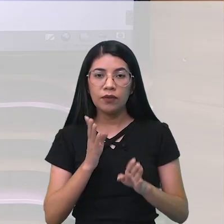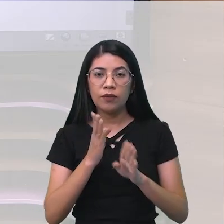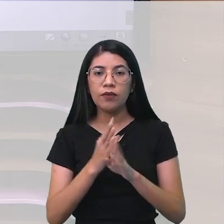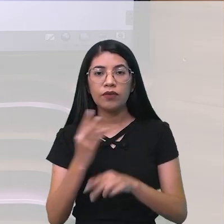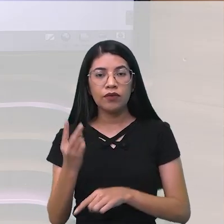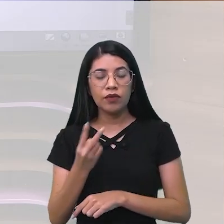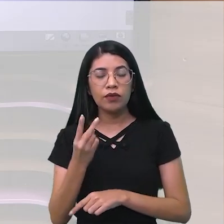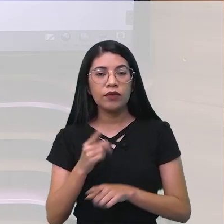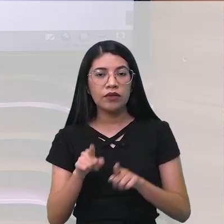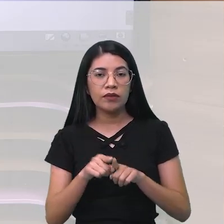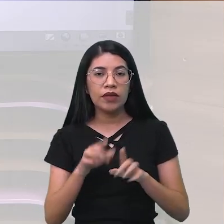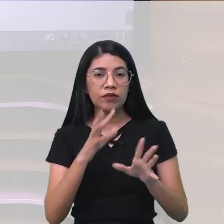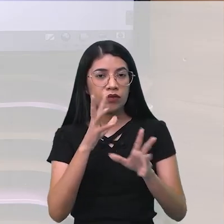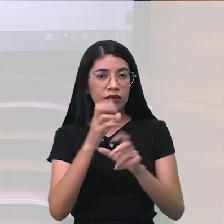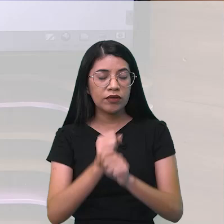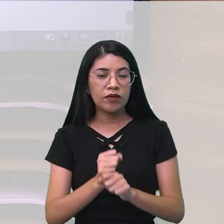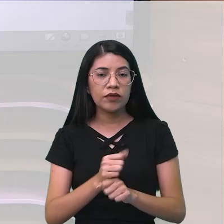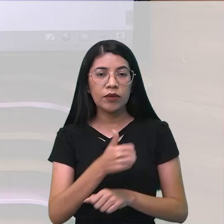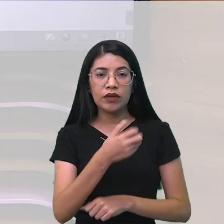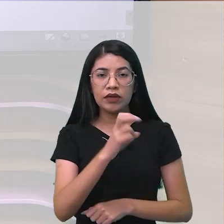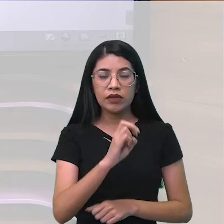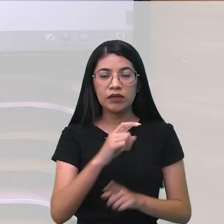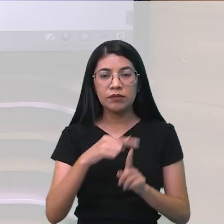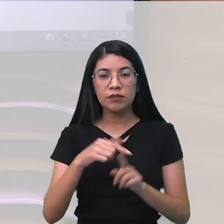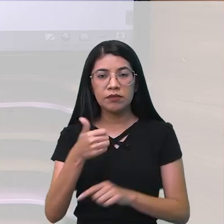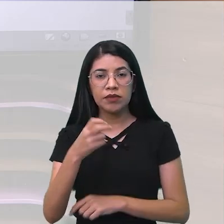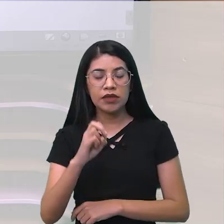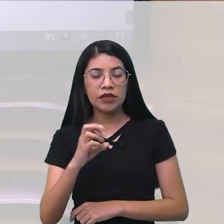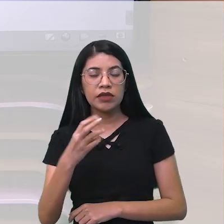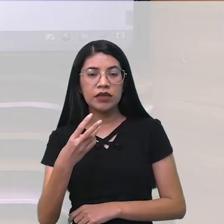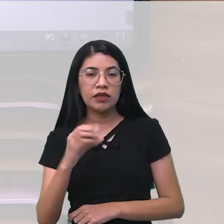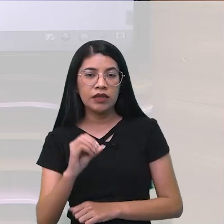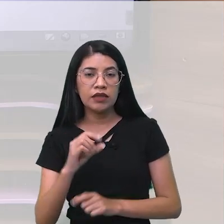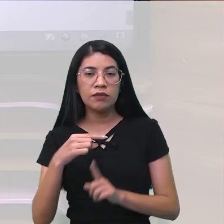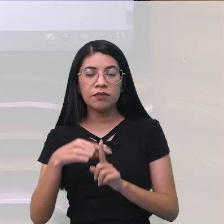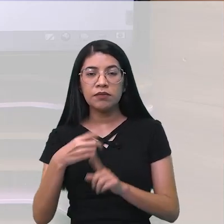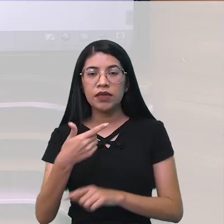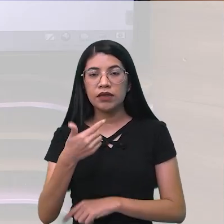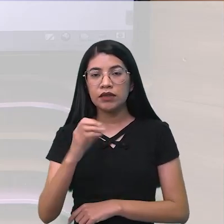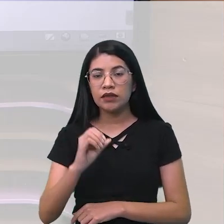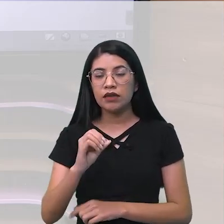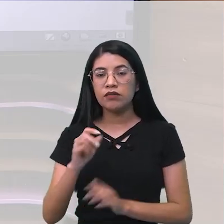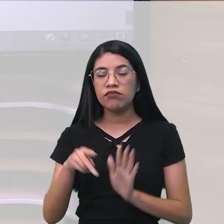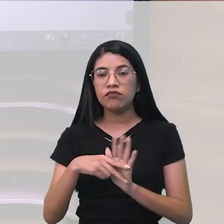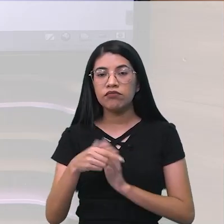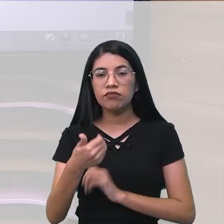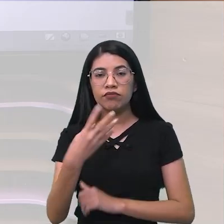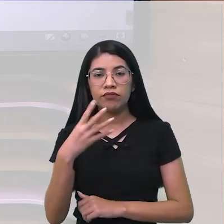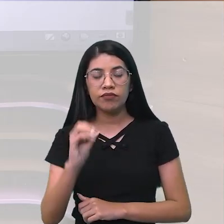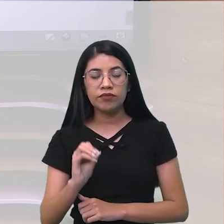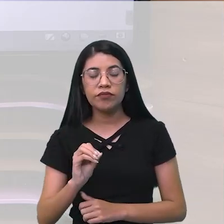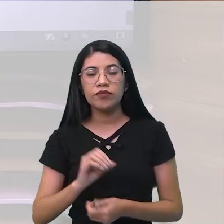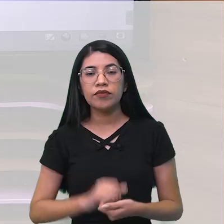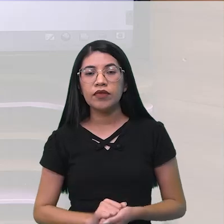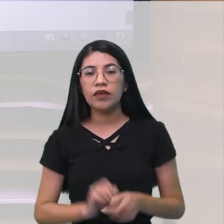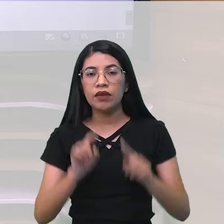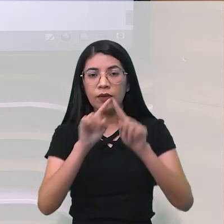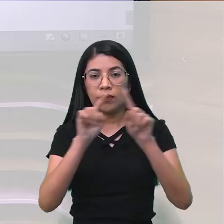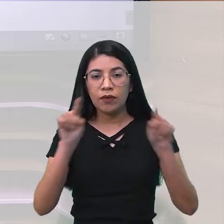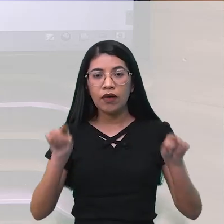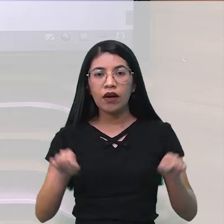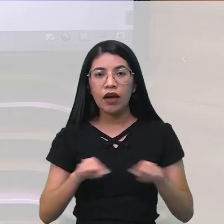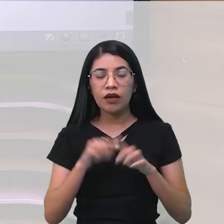perímetro. Então, aqui 15 mais 15, 30, né? Mais 10, 40. Ou seja, o perímetro desse retângulo,